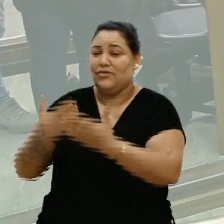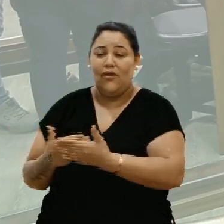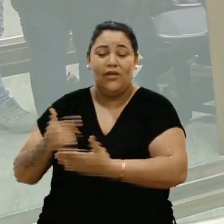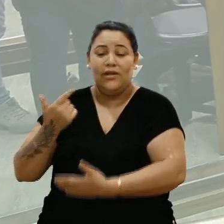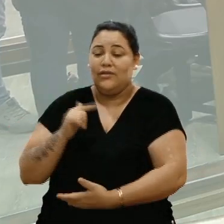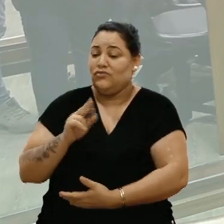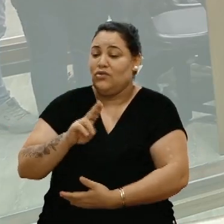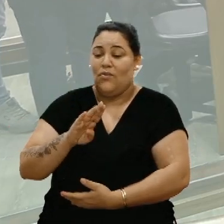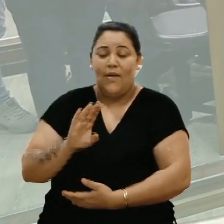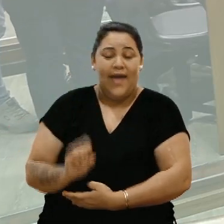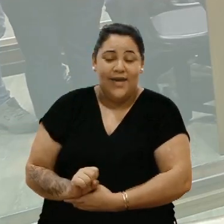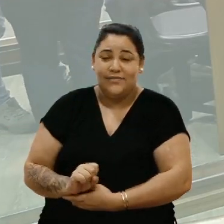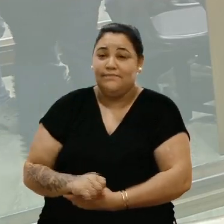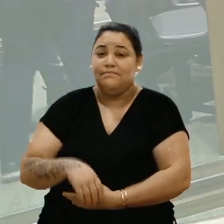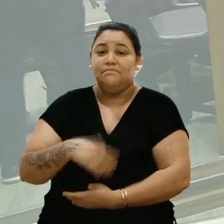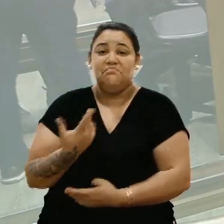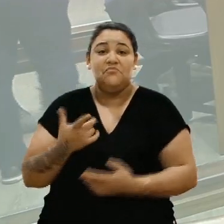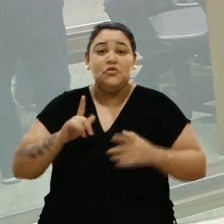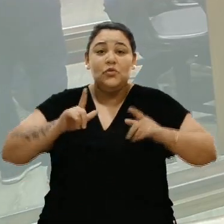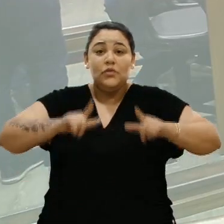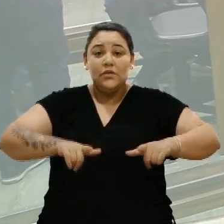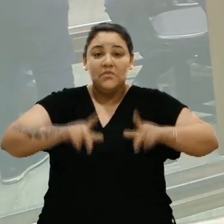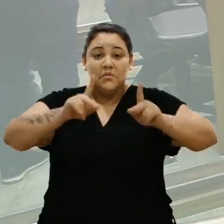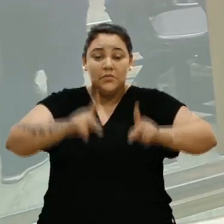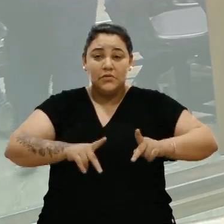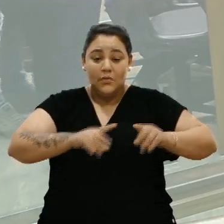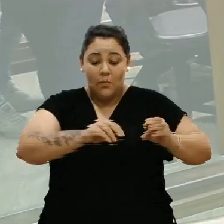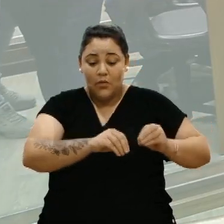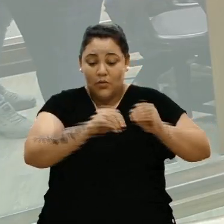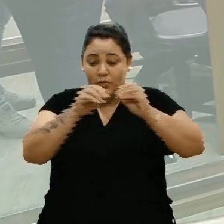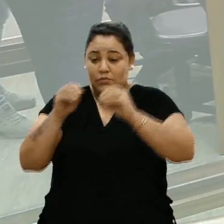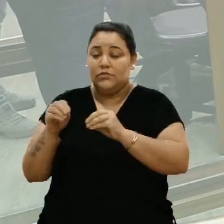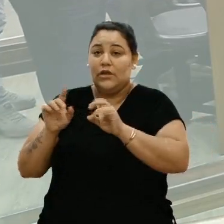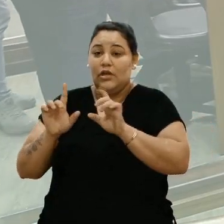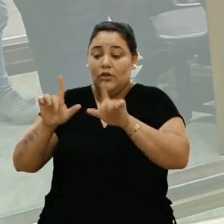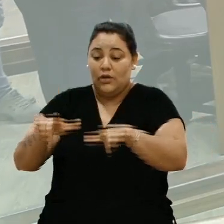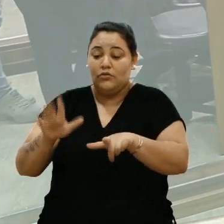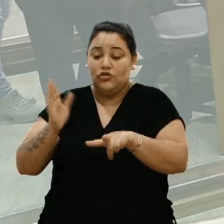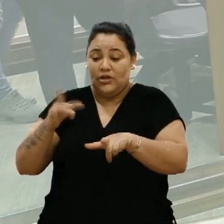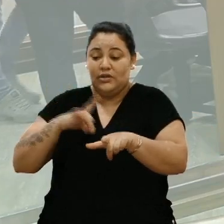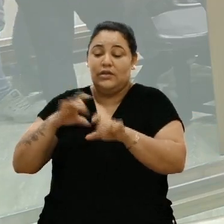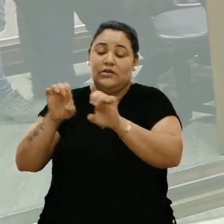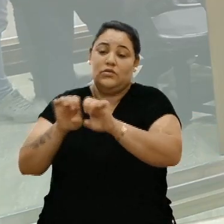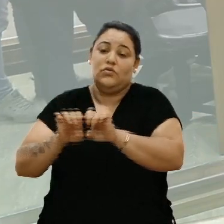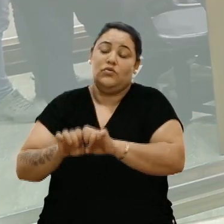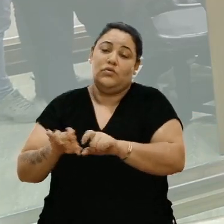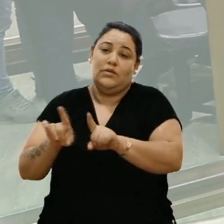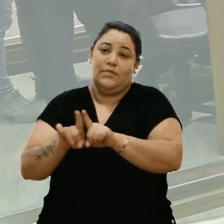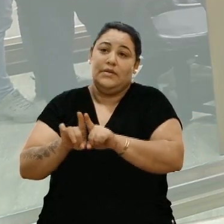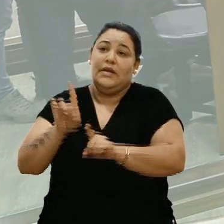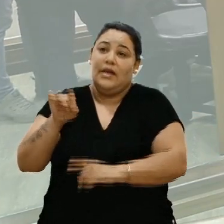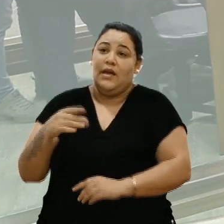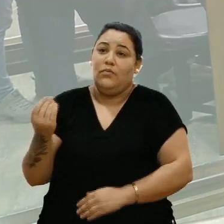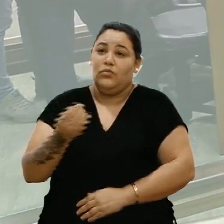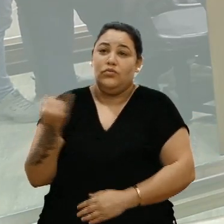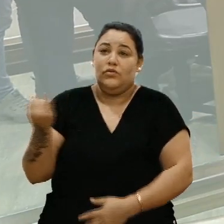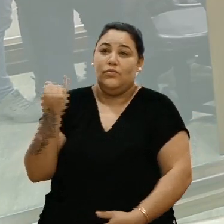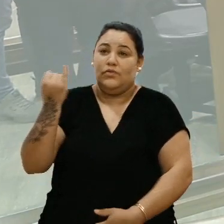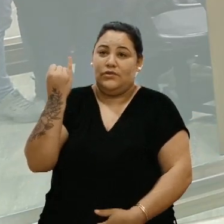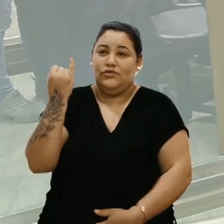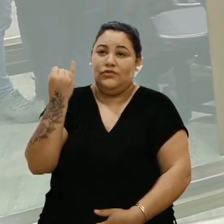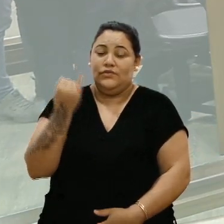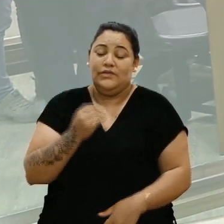aonde esses moradores estão sendo realocados é um local que já tem infraestrutura. Então, isso é importante, né, para